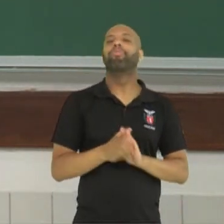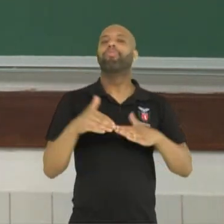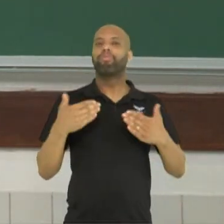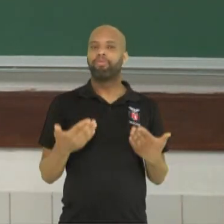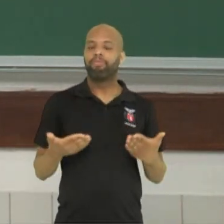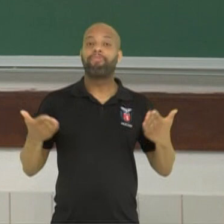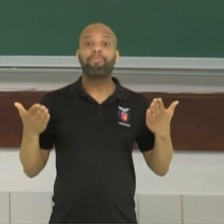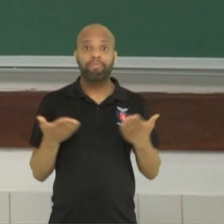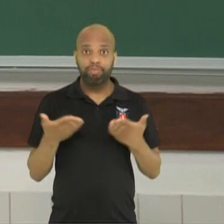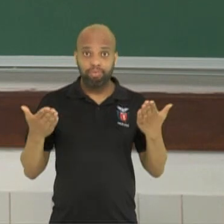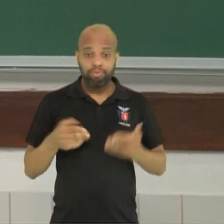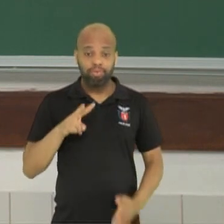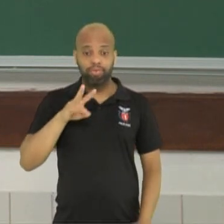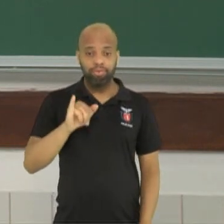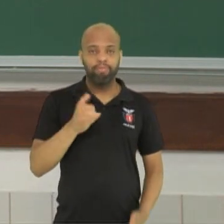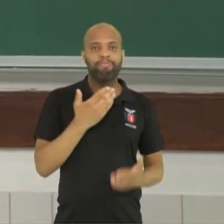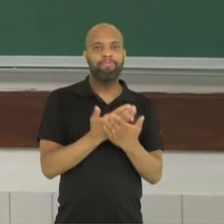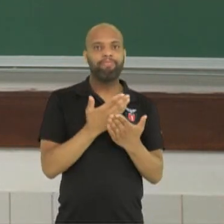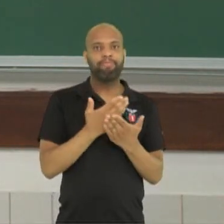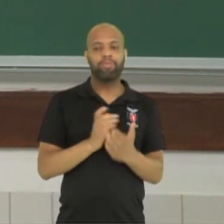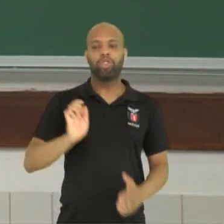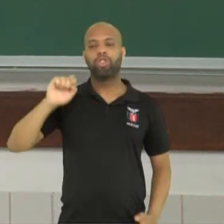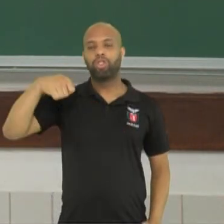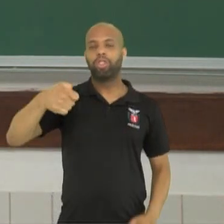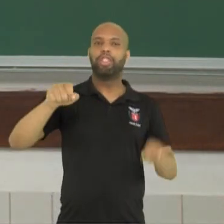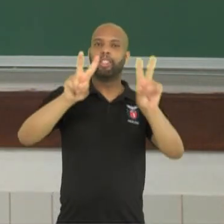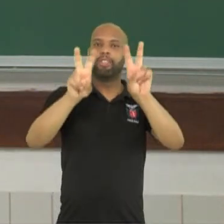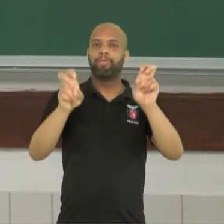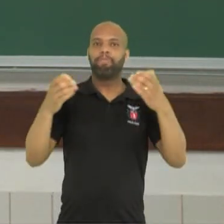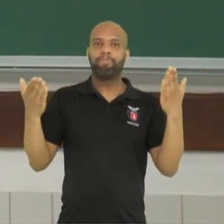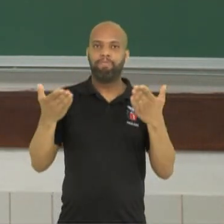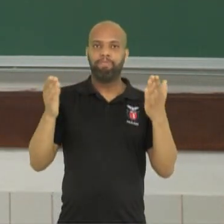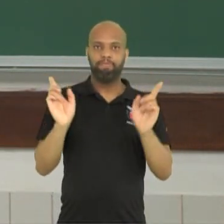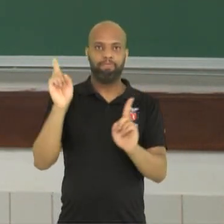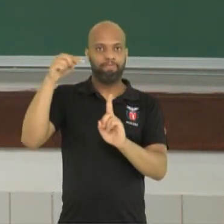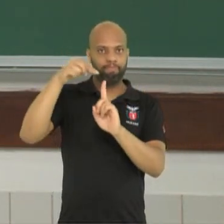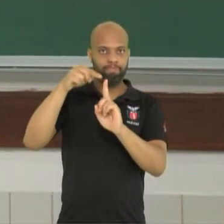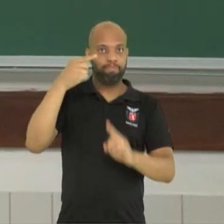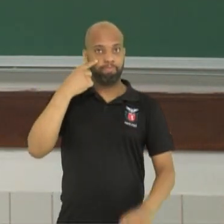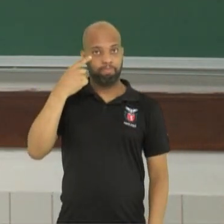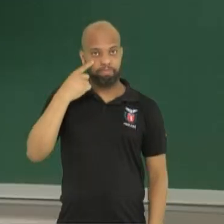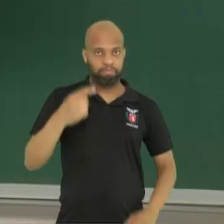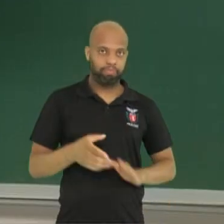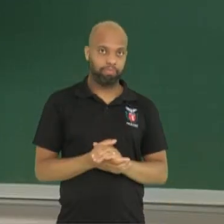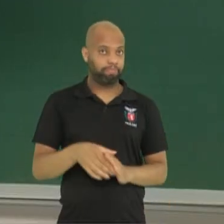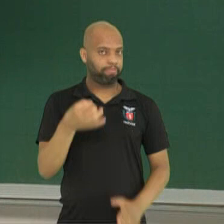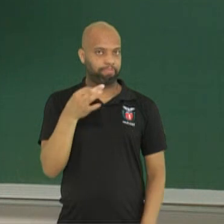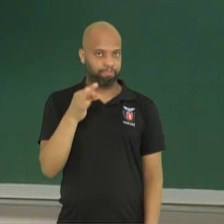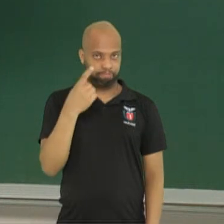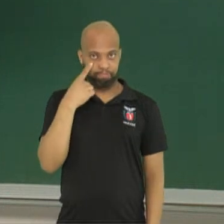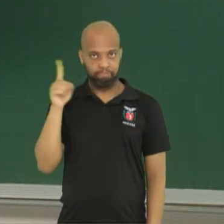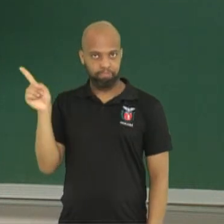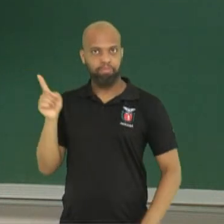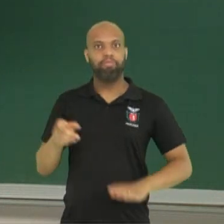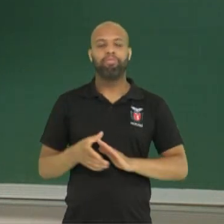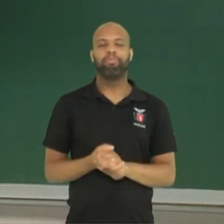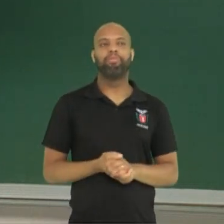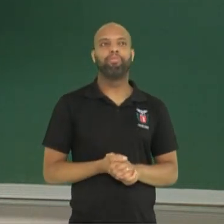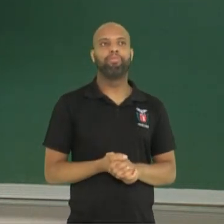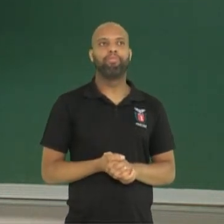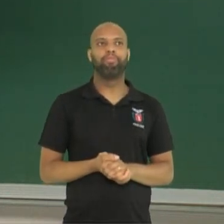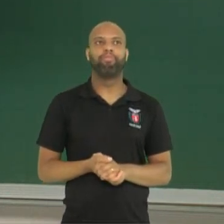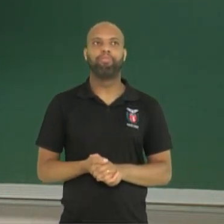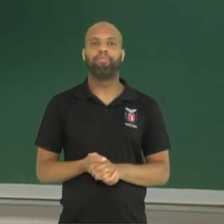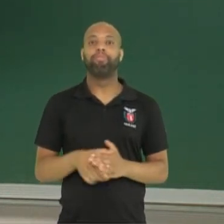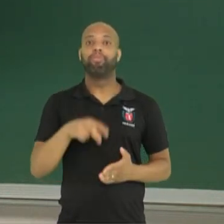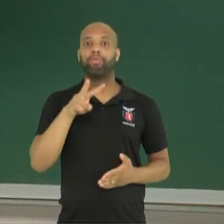vamos falar sobre isso, beleza? Vamos ver então os nossos objetivos aqui, bem certinho. Vamos então